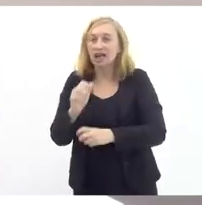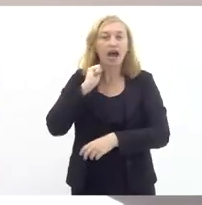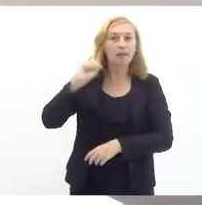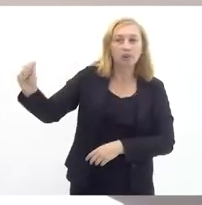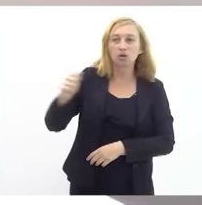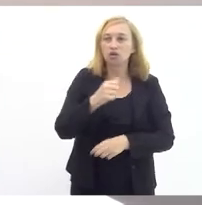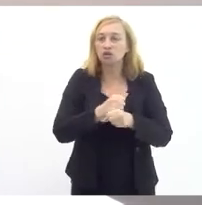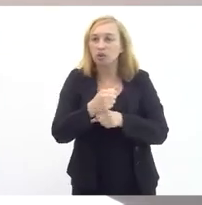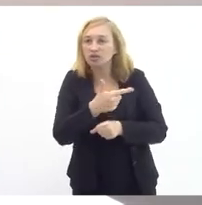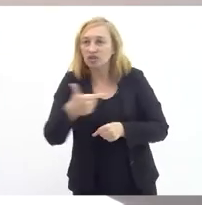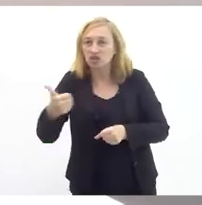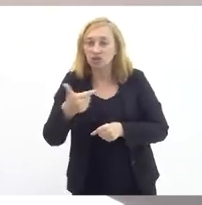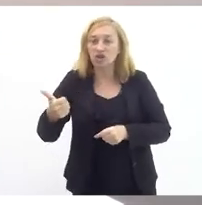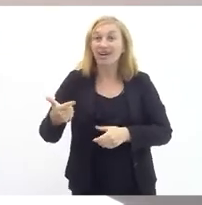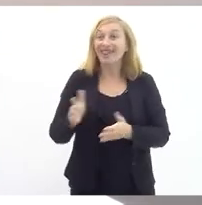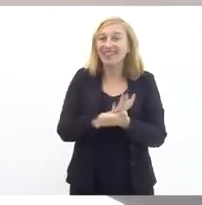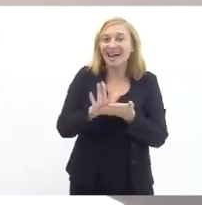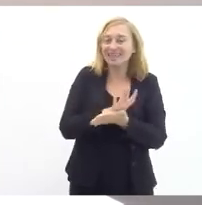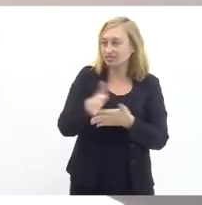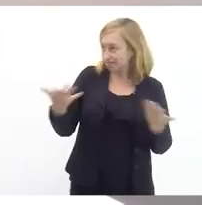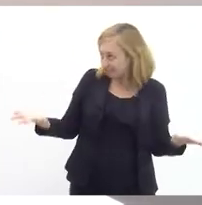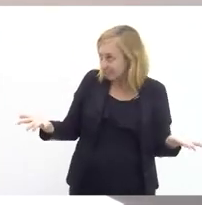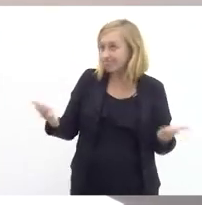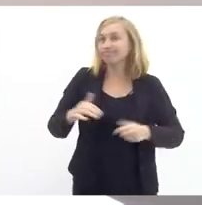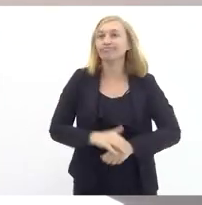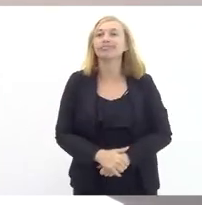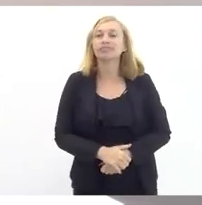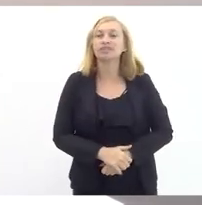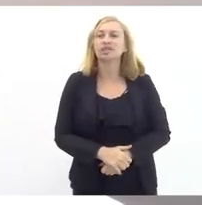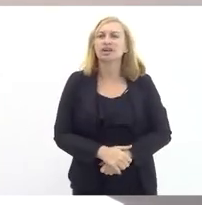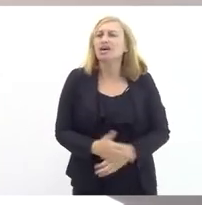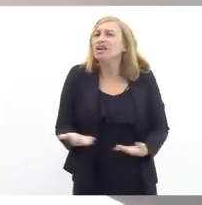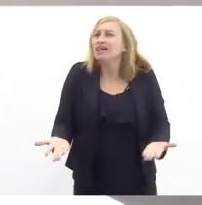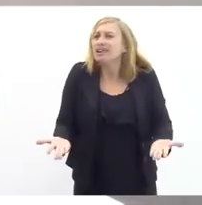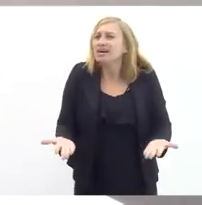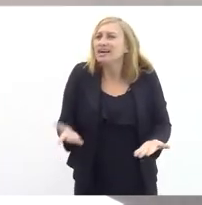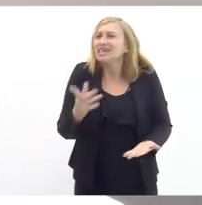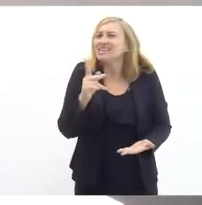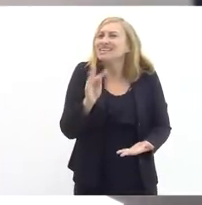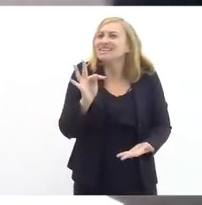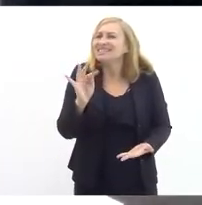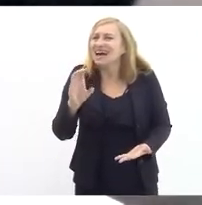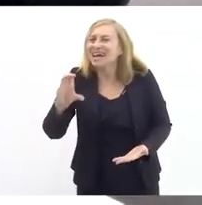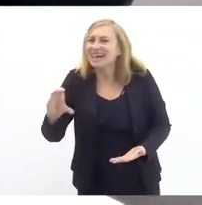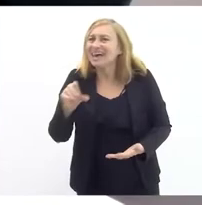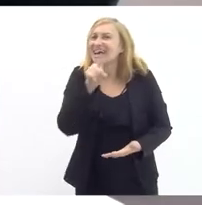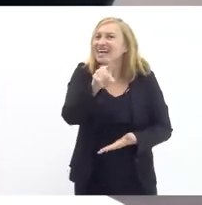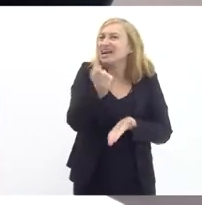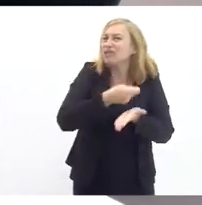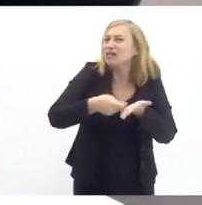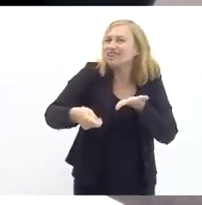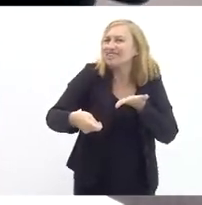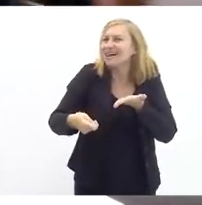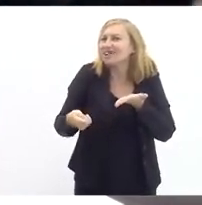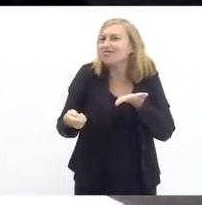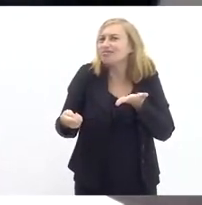22. Nada. Mas vamos lá. É porque esse TAC aqui, não, só... que foi assinado... Perdão.